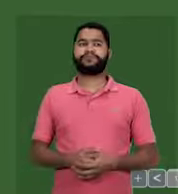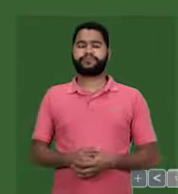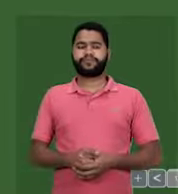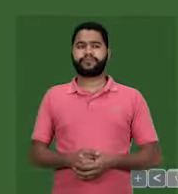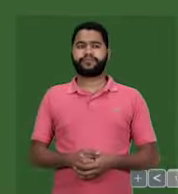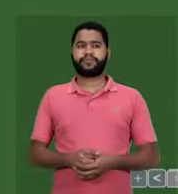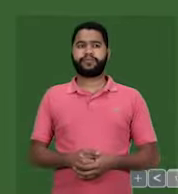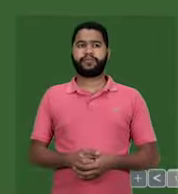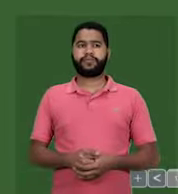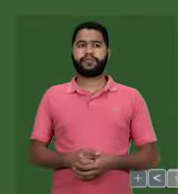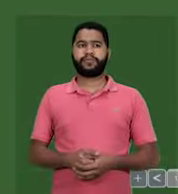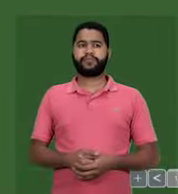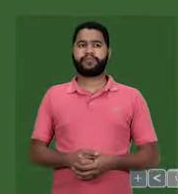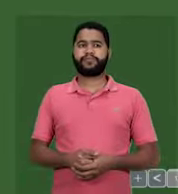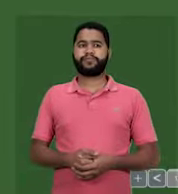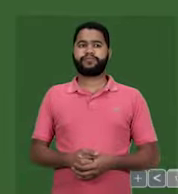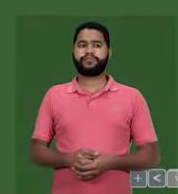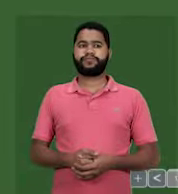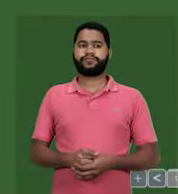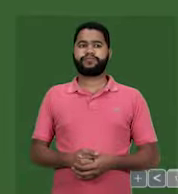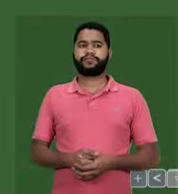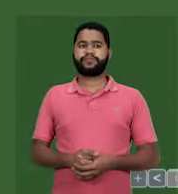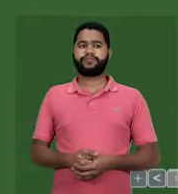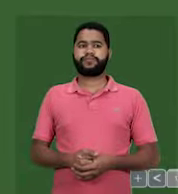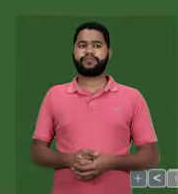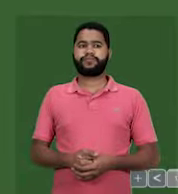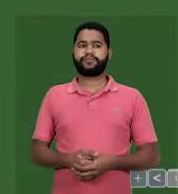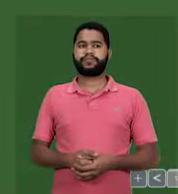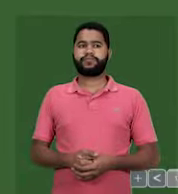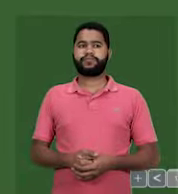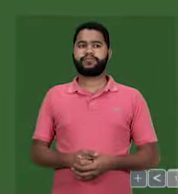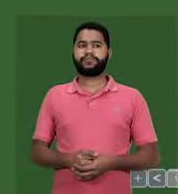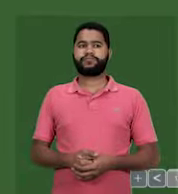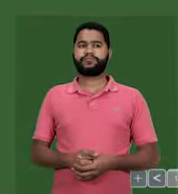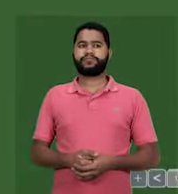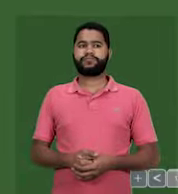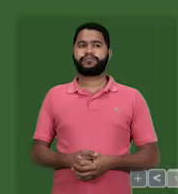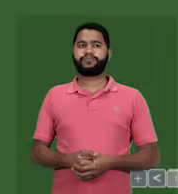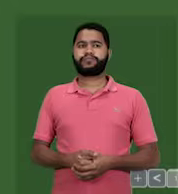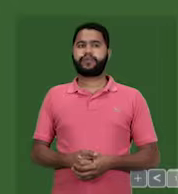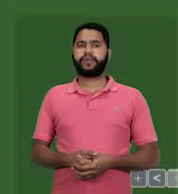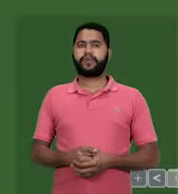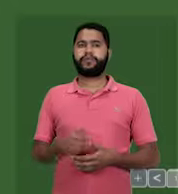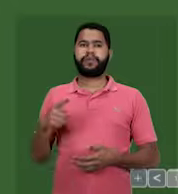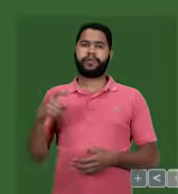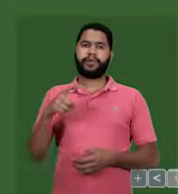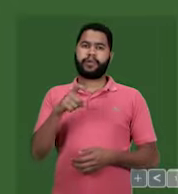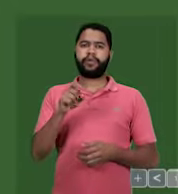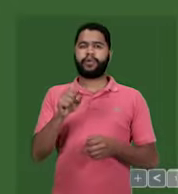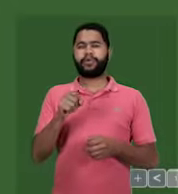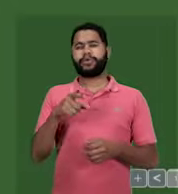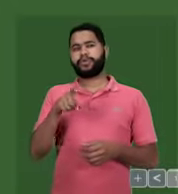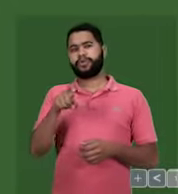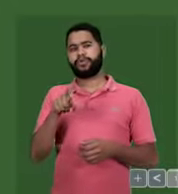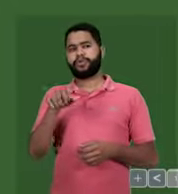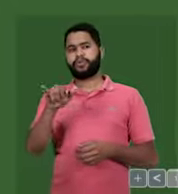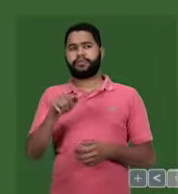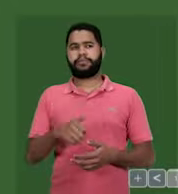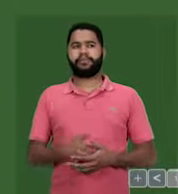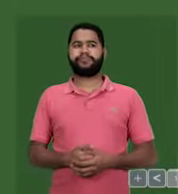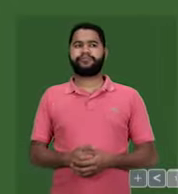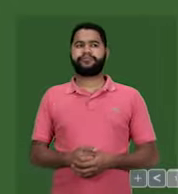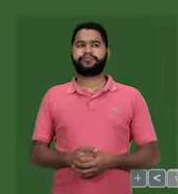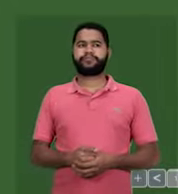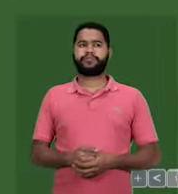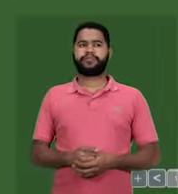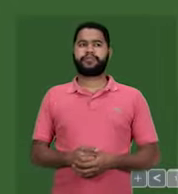aliás, um homem. Não vamos colocar um espermatozoide não, que espermatozoide ou ele vai ter X ou ele vai ter Y, Então, vamos